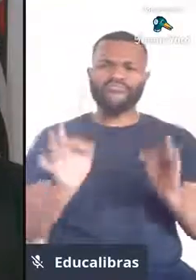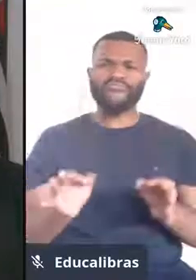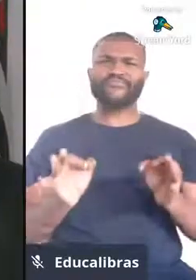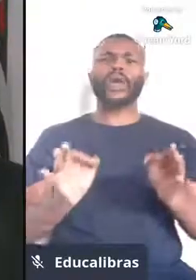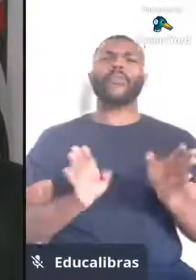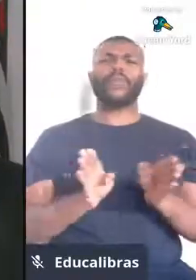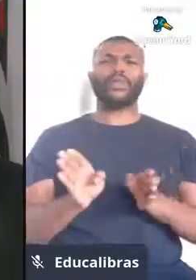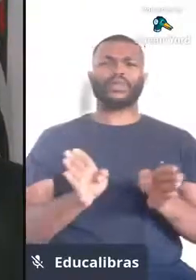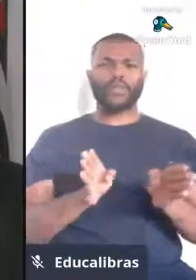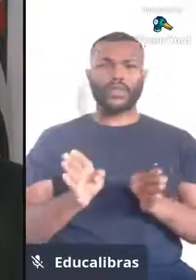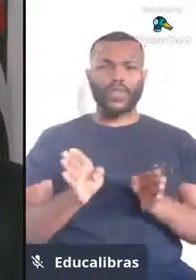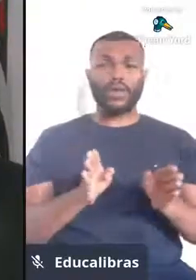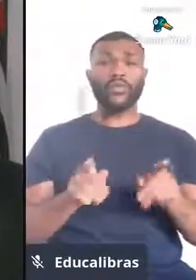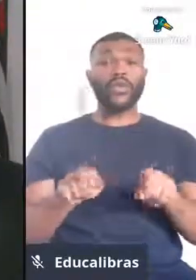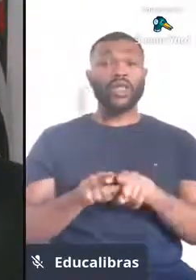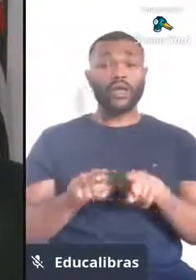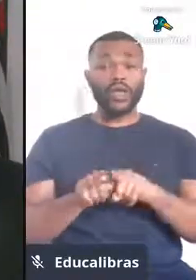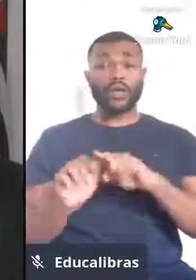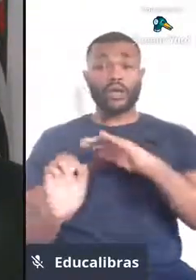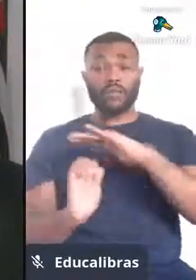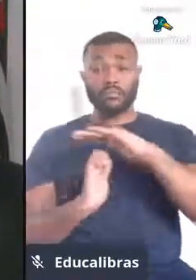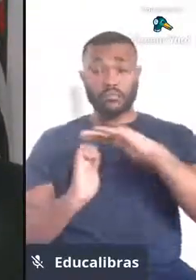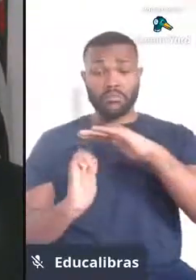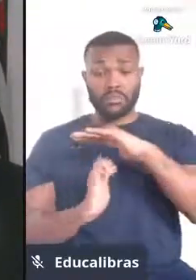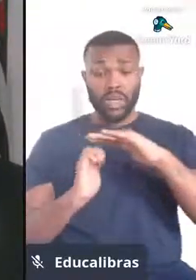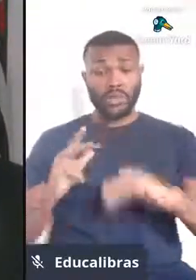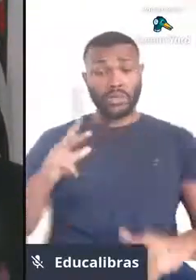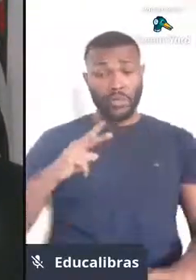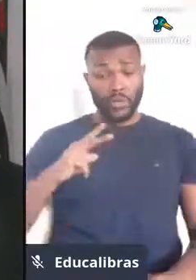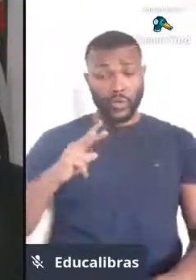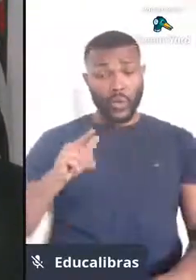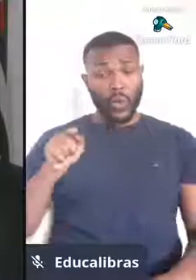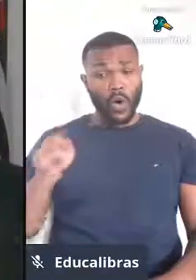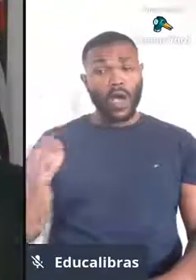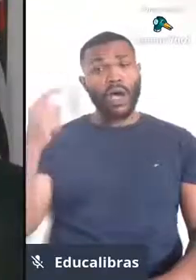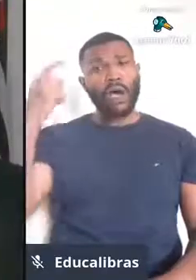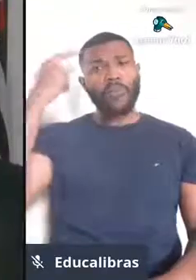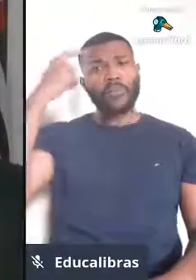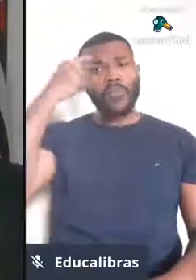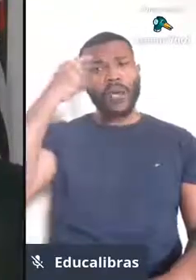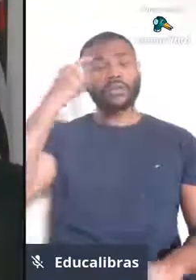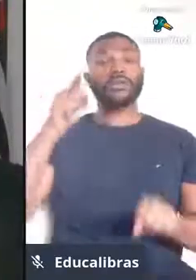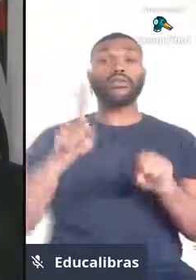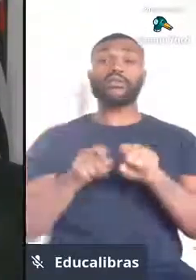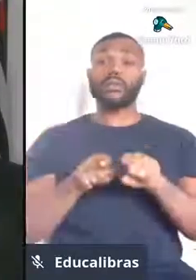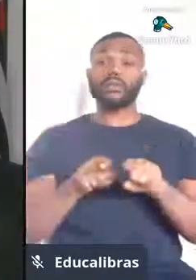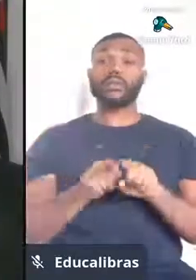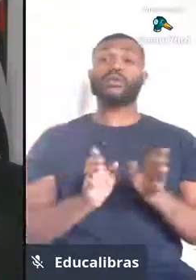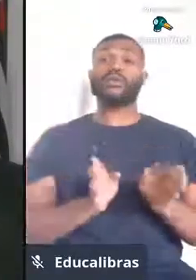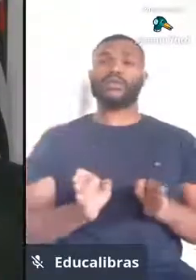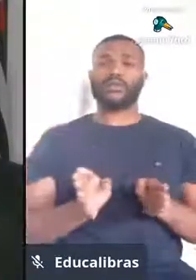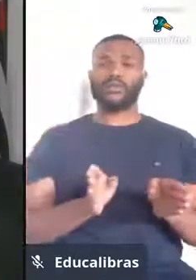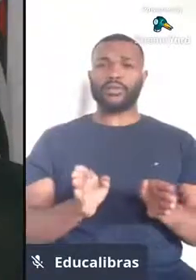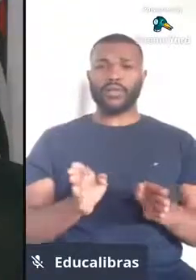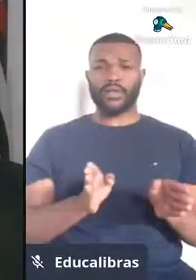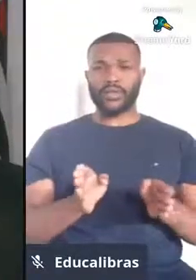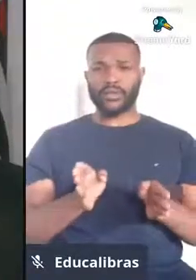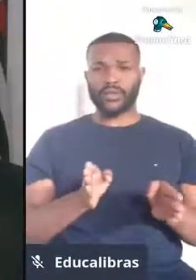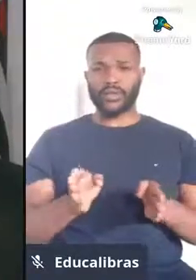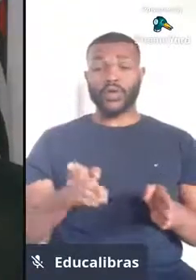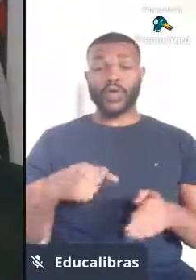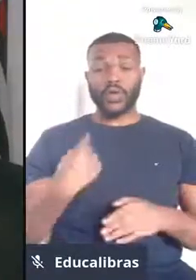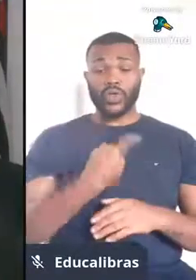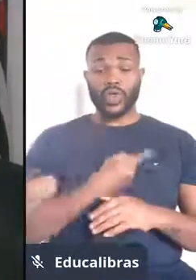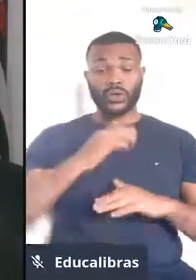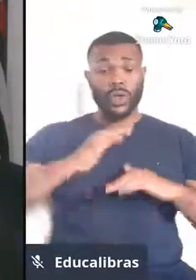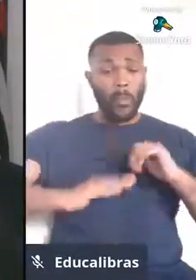a iniciativa privada tenha, de fato, uma mente de acessibilidade. Quer dizer, as nossas práticas são as